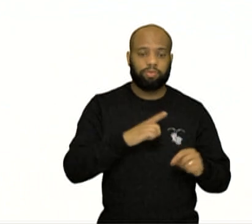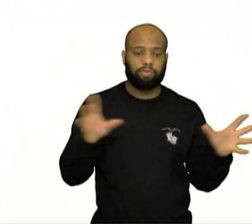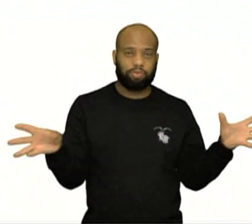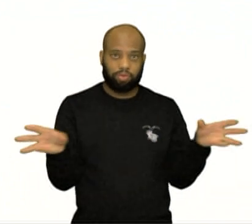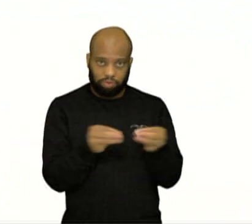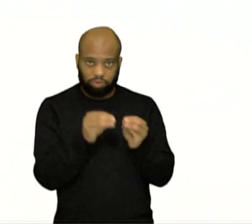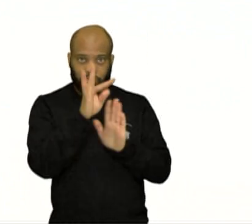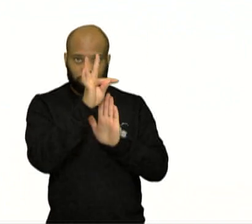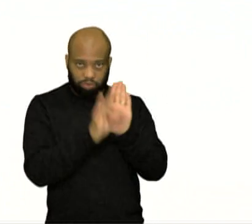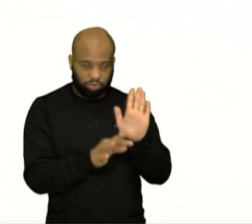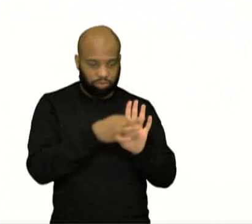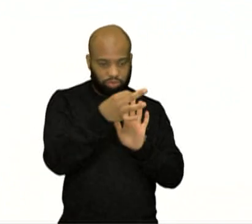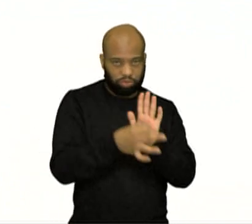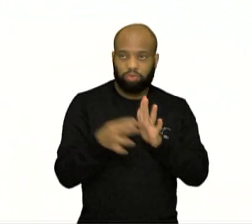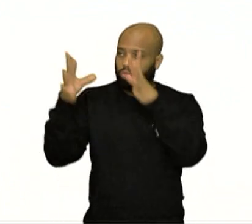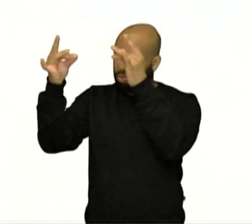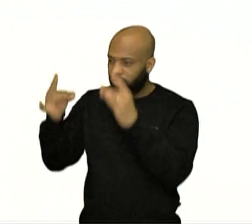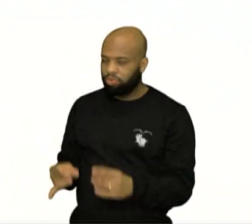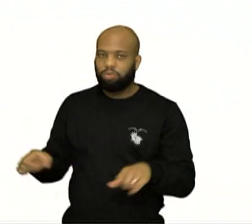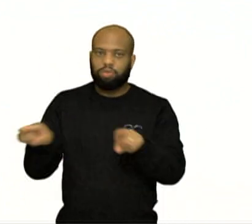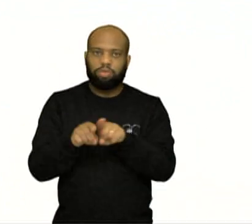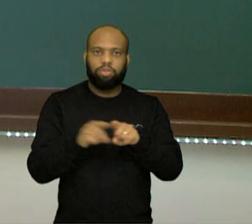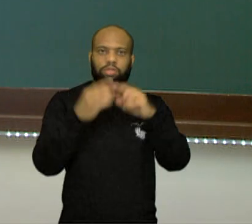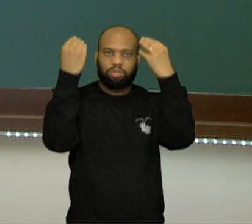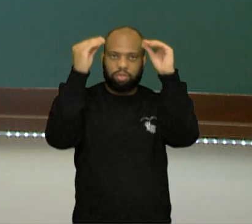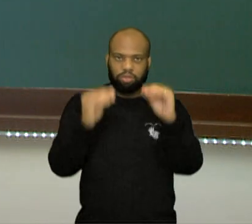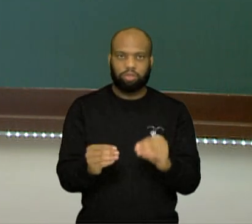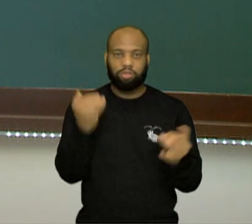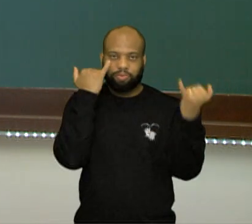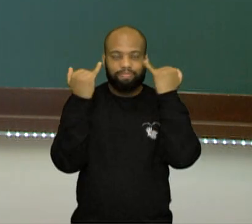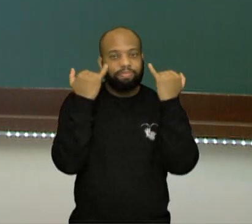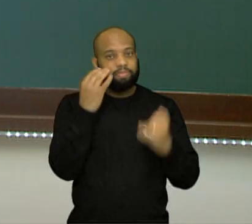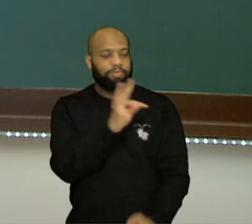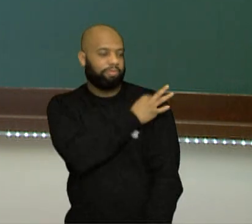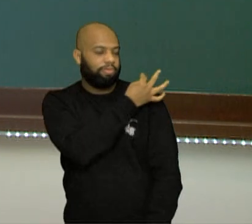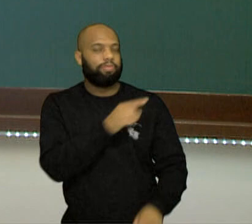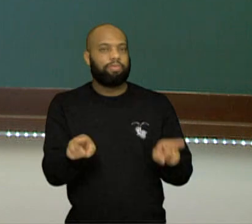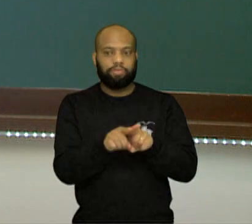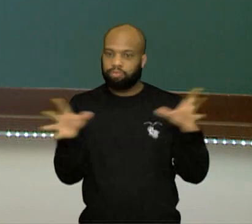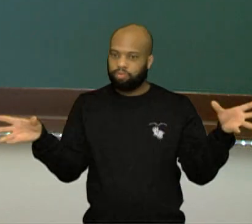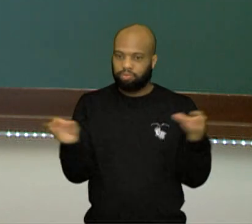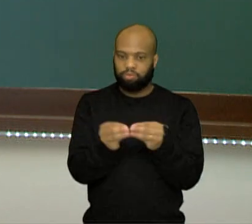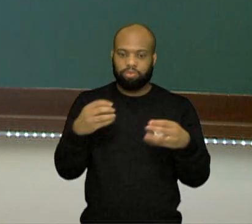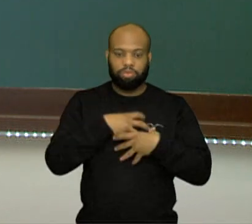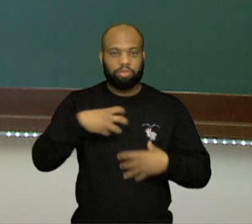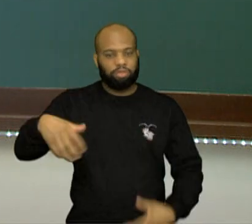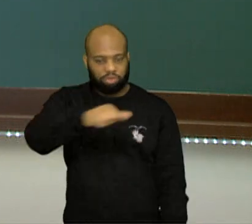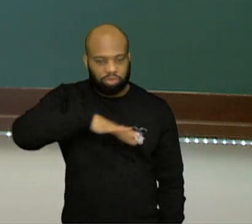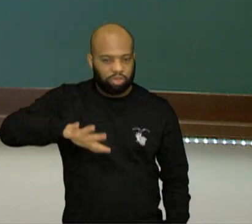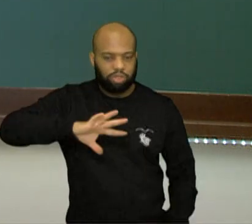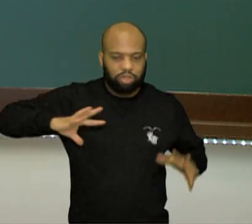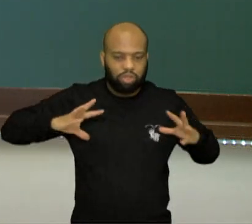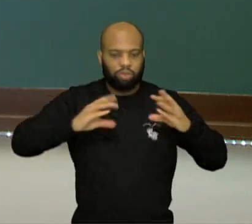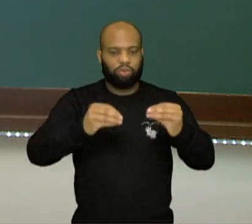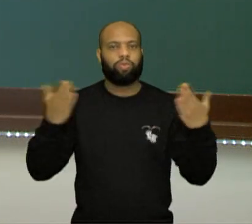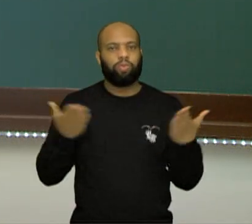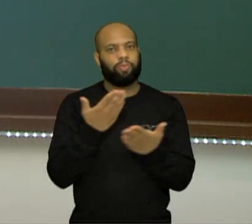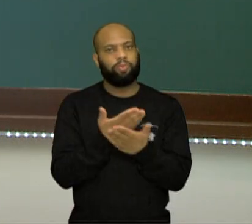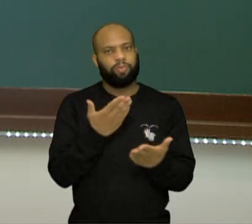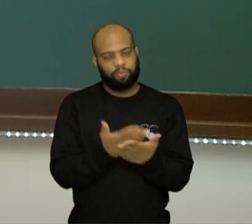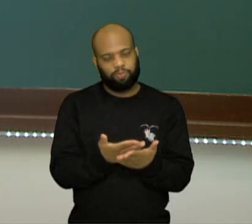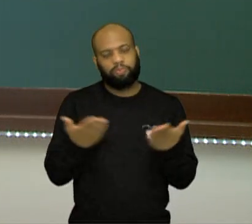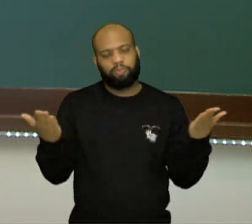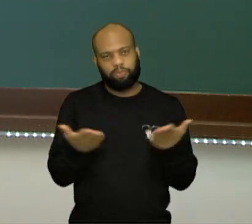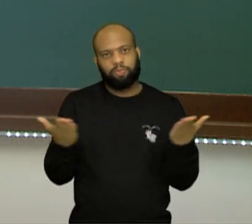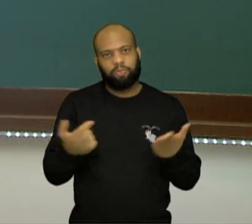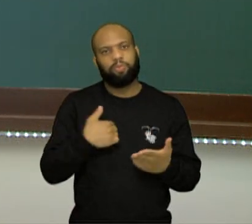ficha técnica, sinopse e identificamos as diferenças. Tudo isso nós vimos nessa aula. Eu, como